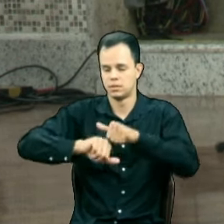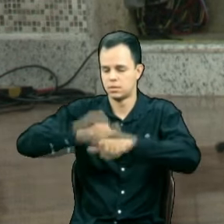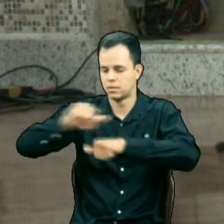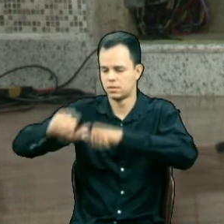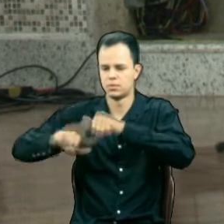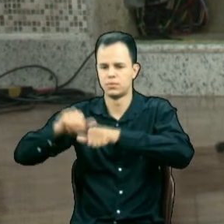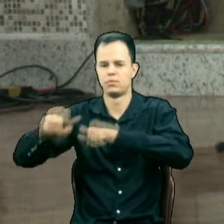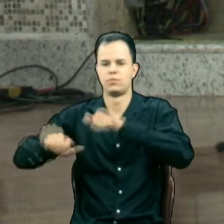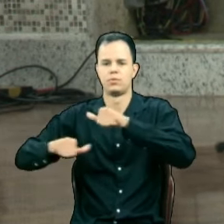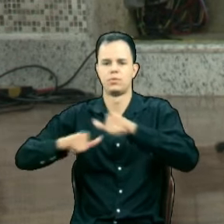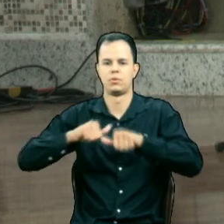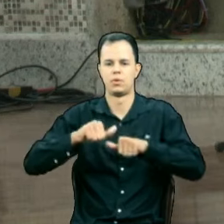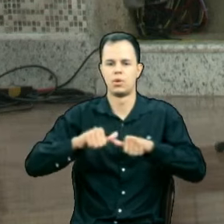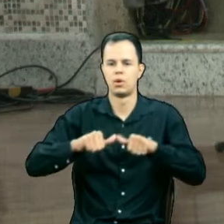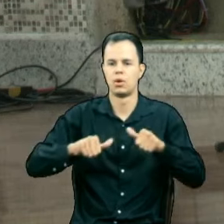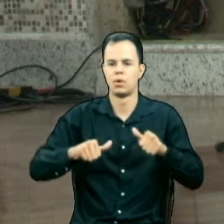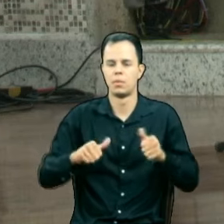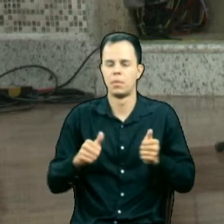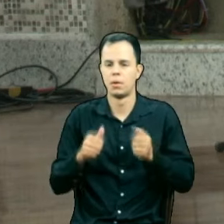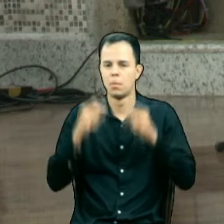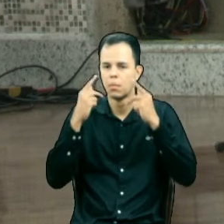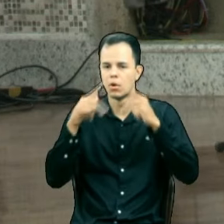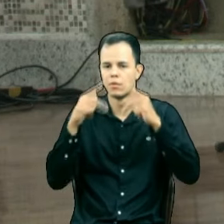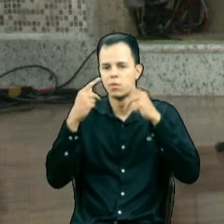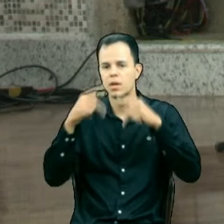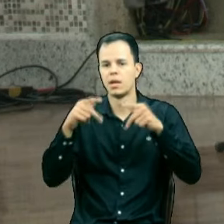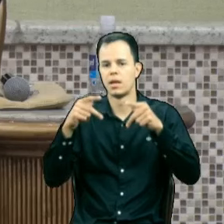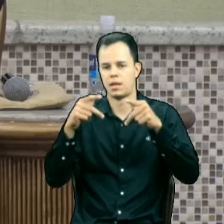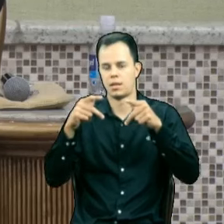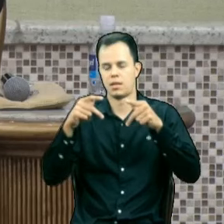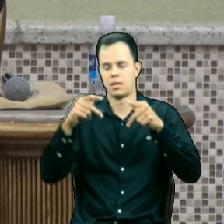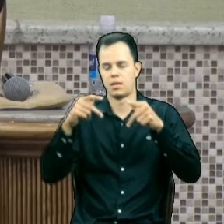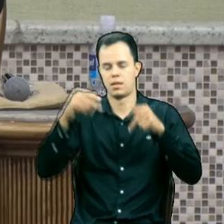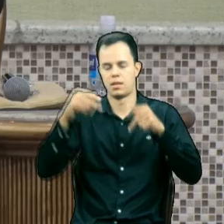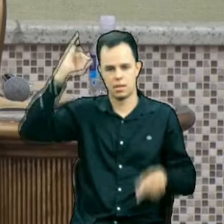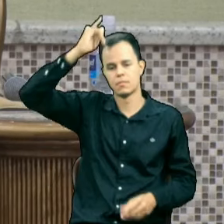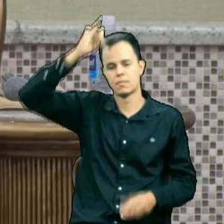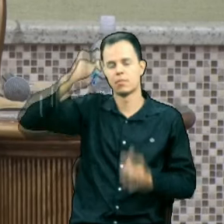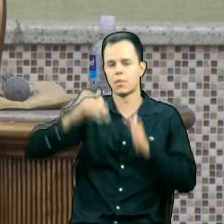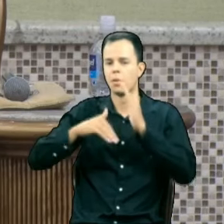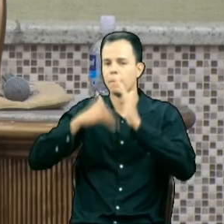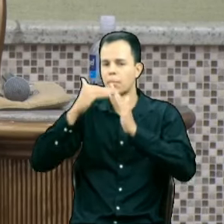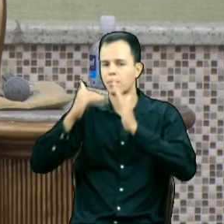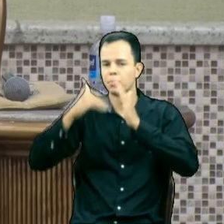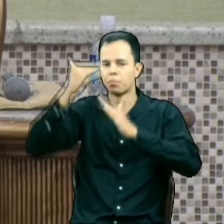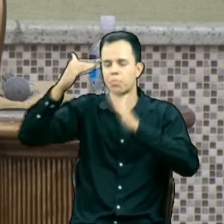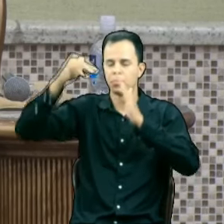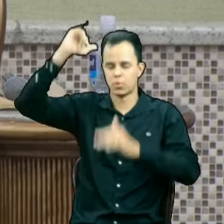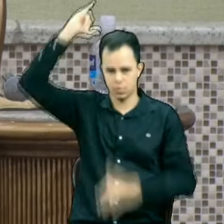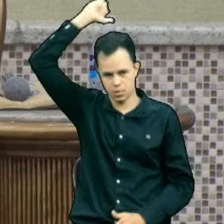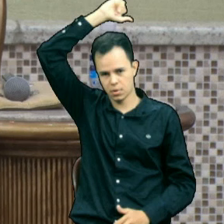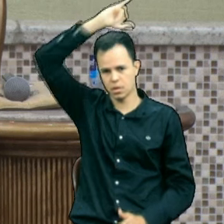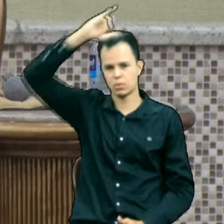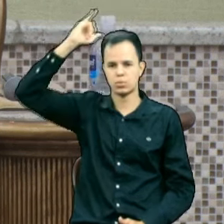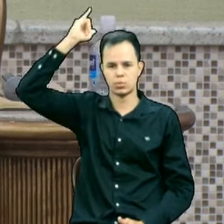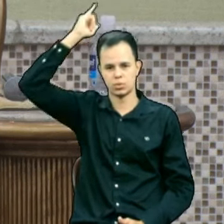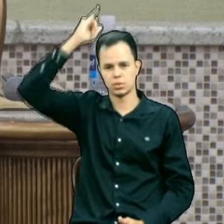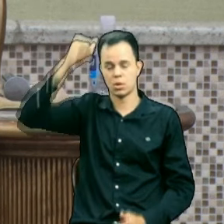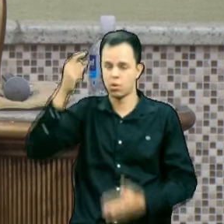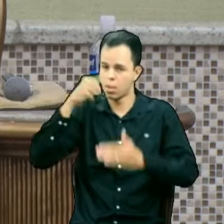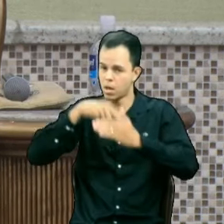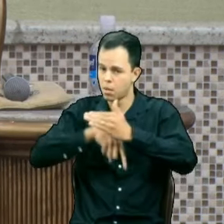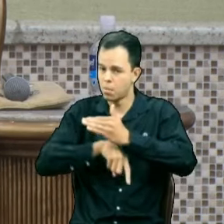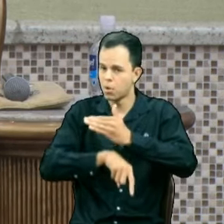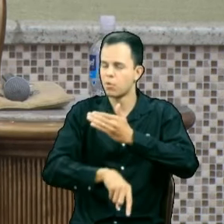para vocês reinar com Cristo com autoridade é nível de outra vez você vai aprofundando